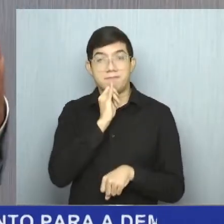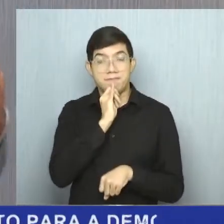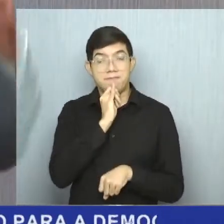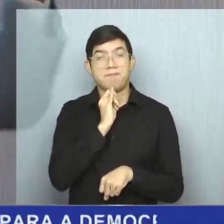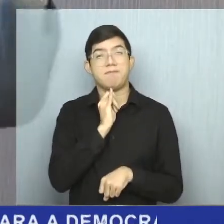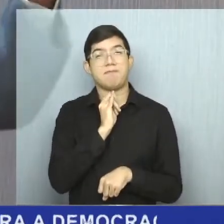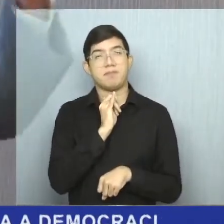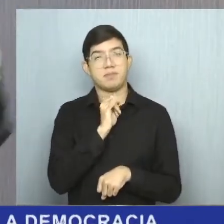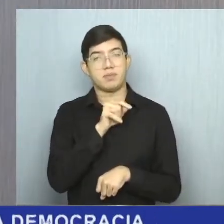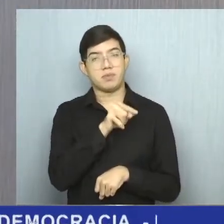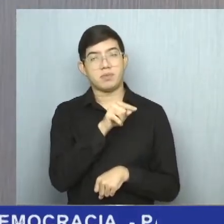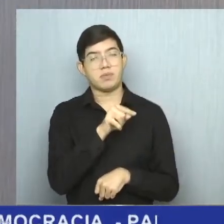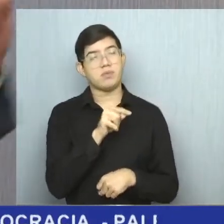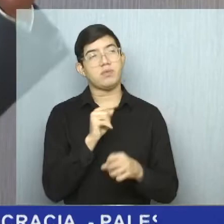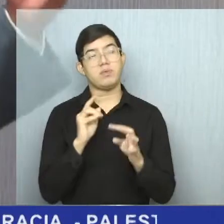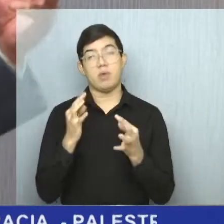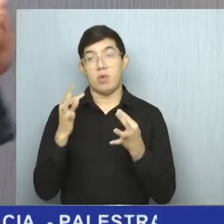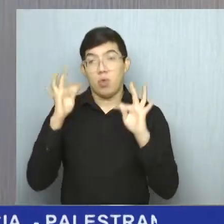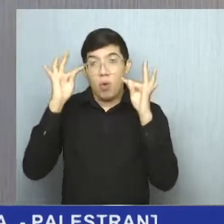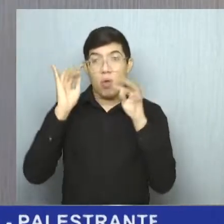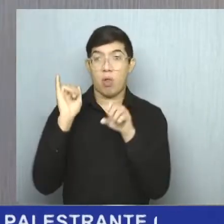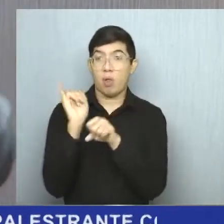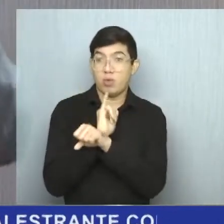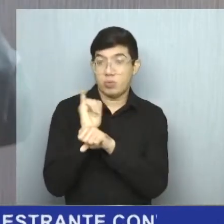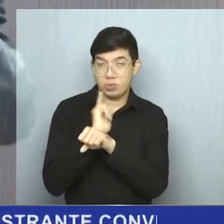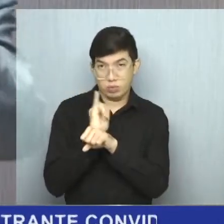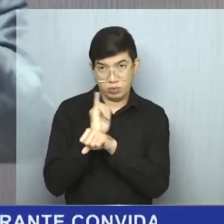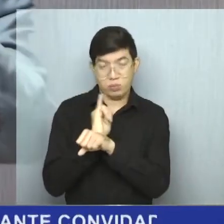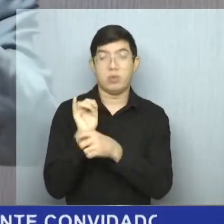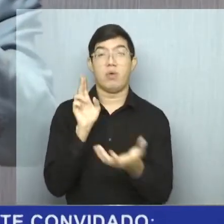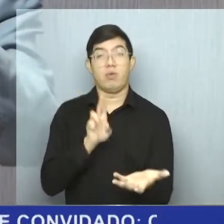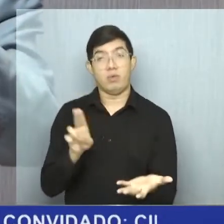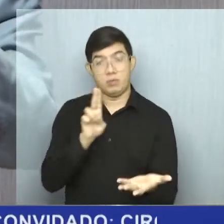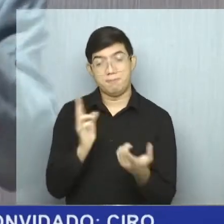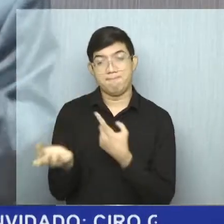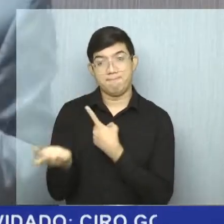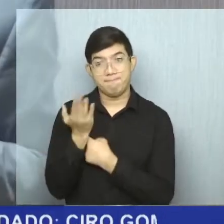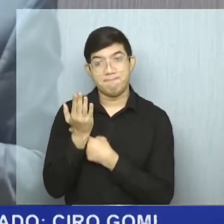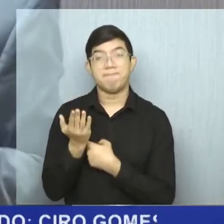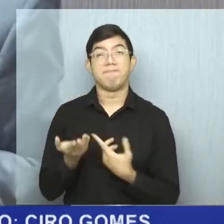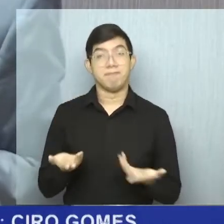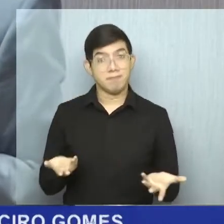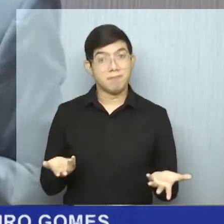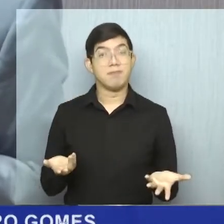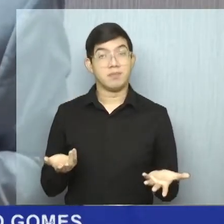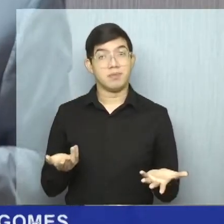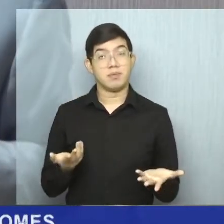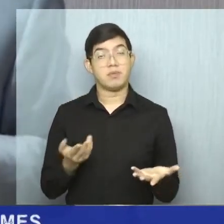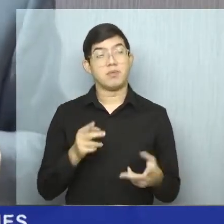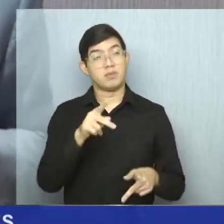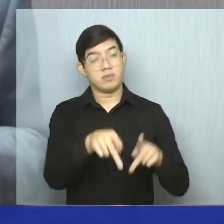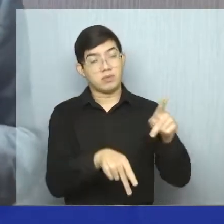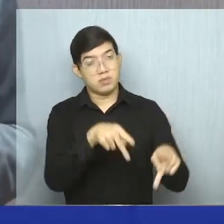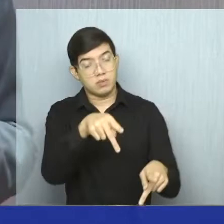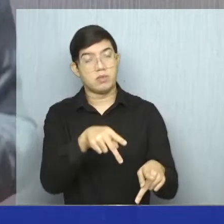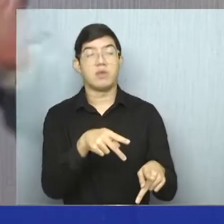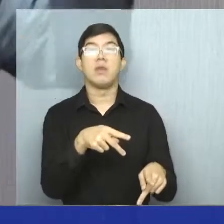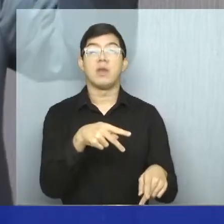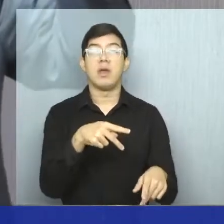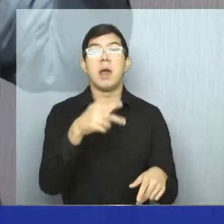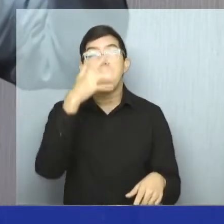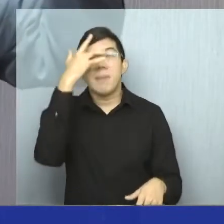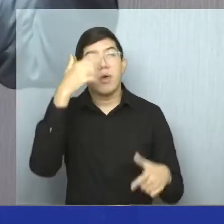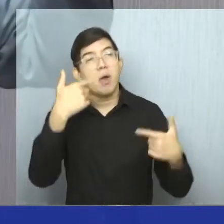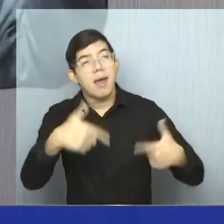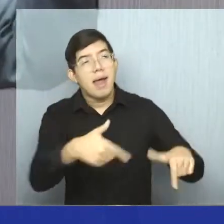ganhos, que a sofisticação tecnológica da economia do conhecimento nos impõe para o conjunto da sociedade trabalhadora. Não